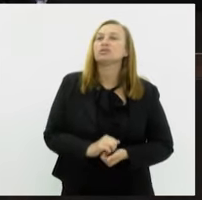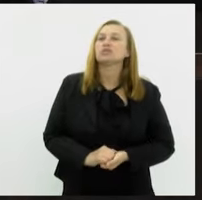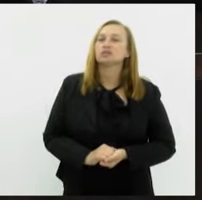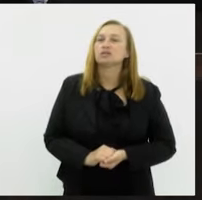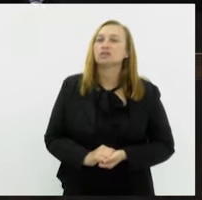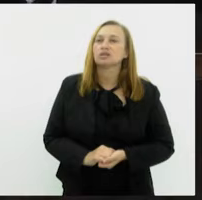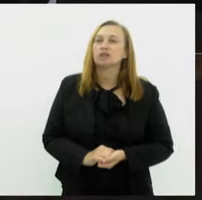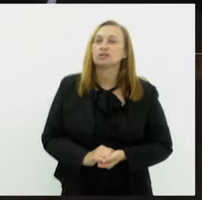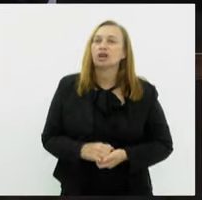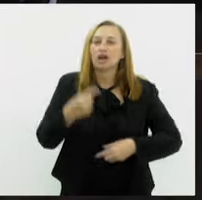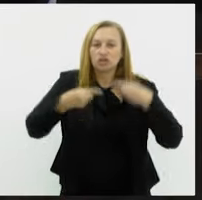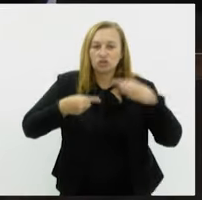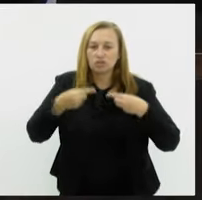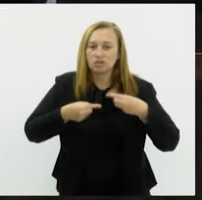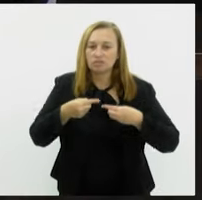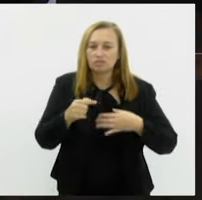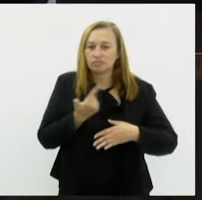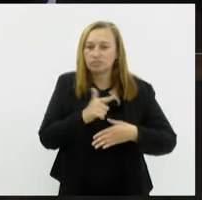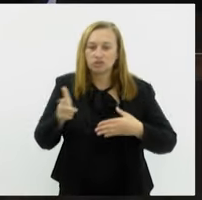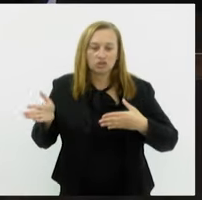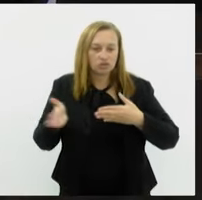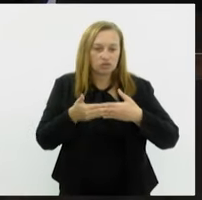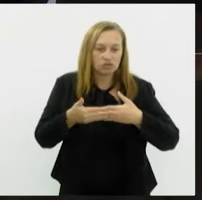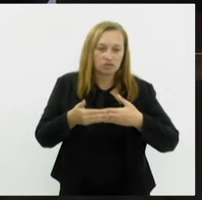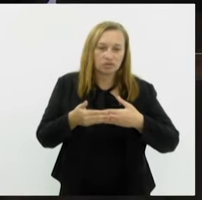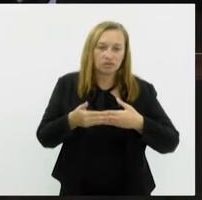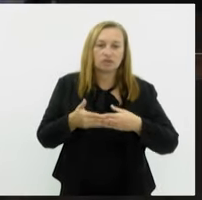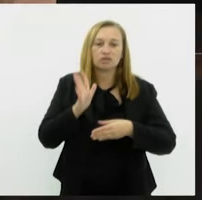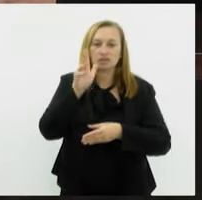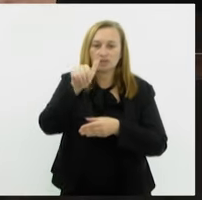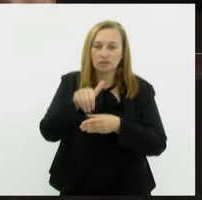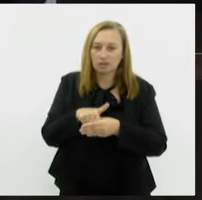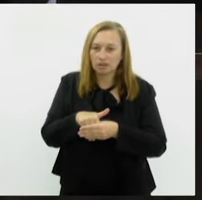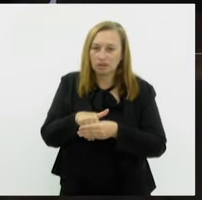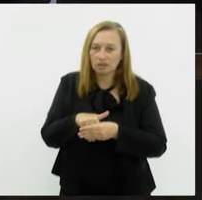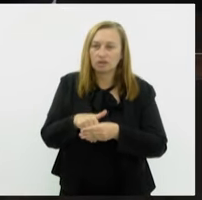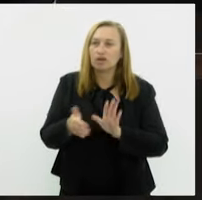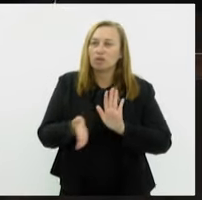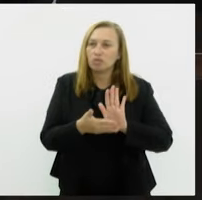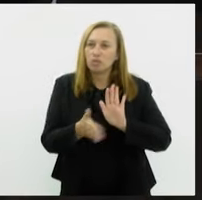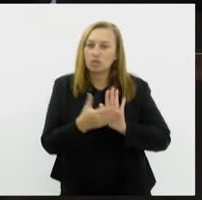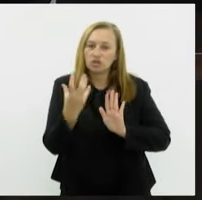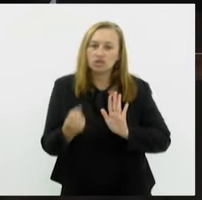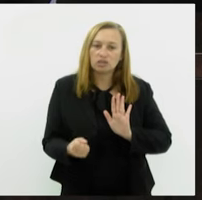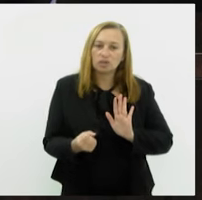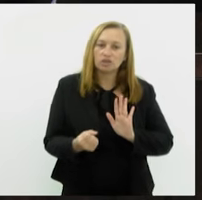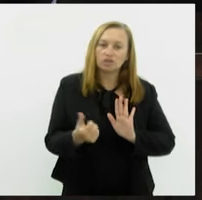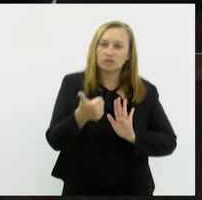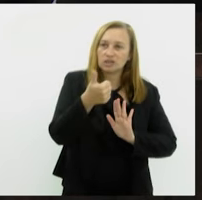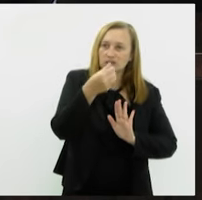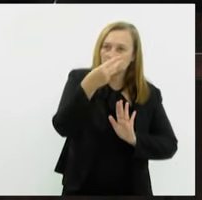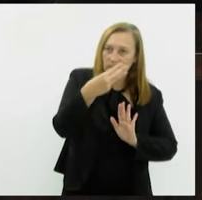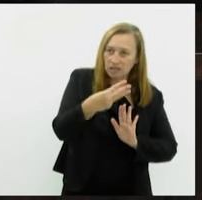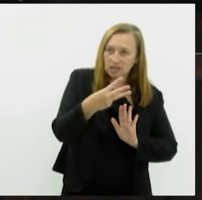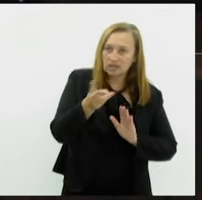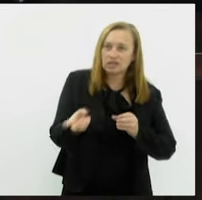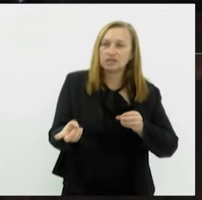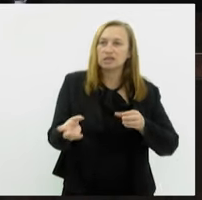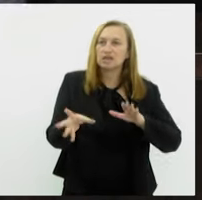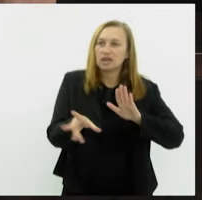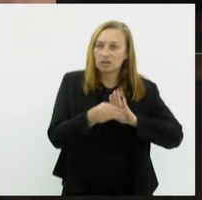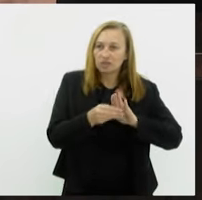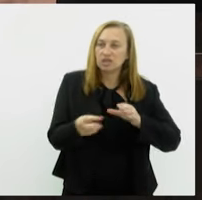Cozzolino. Em discussão. Não havendo quem queira discutir, encerrada a discussão. A presente proposta recebeu 3 emendas